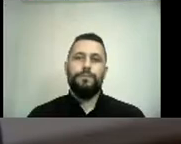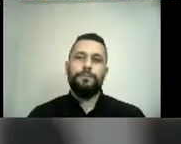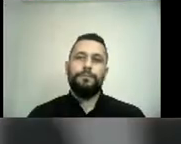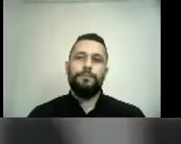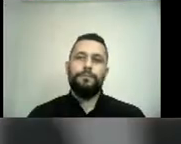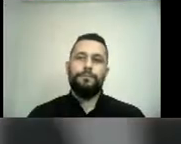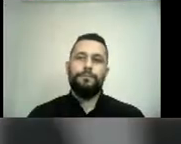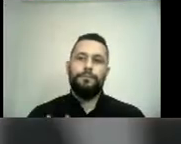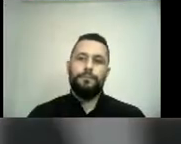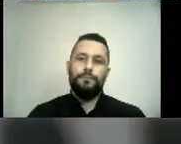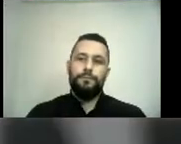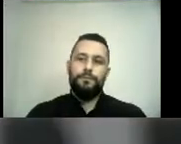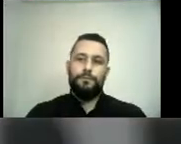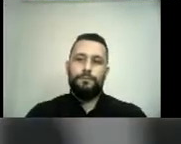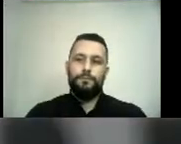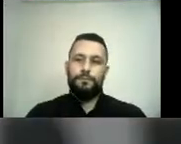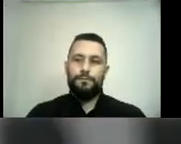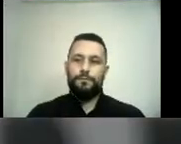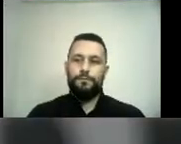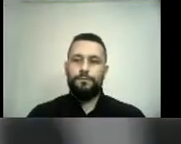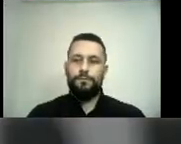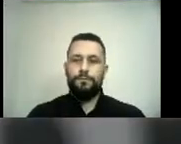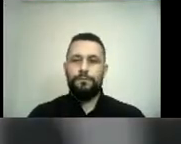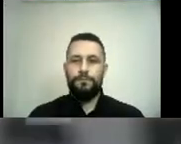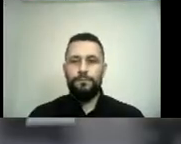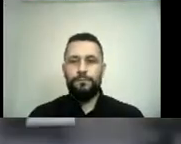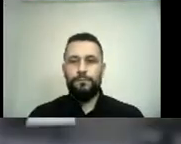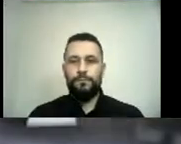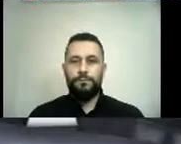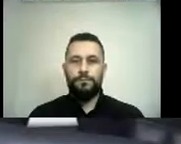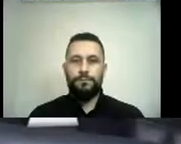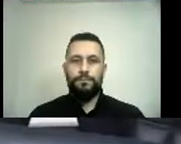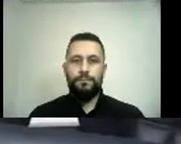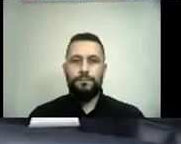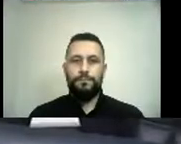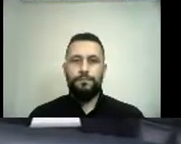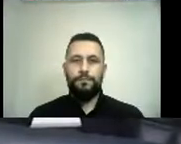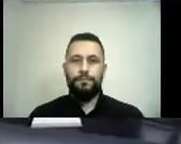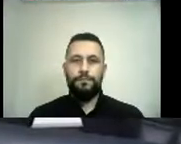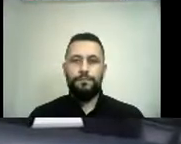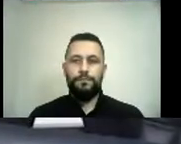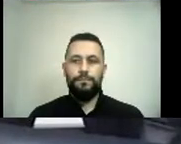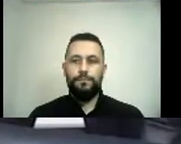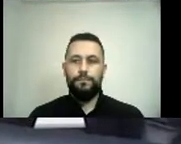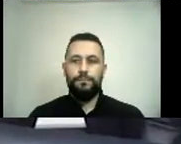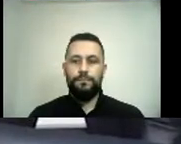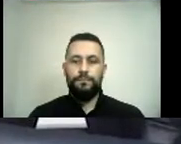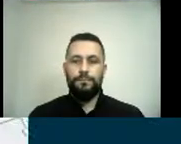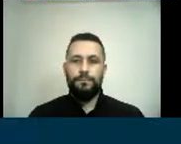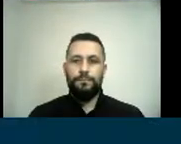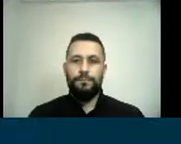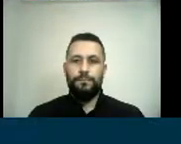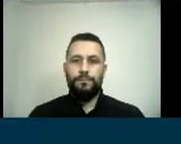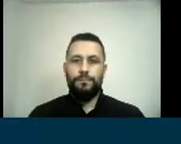aprimoramento. Pensando na inclusividade, nós ouvimos a advocacia catarinense por meio de uma pesquisa na qual identificamos